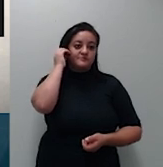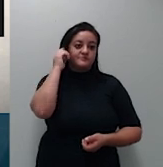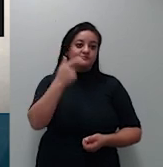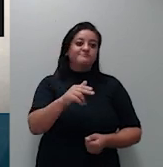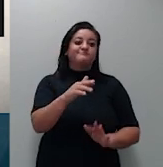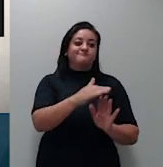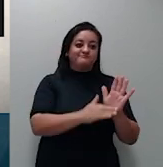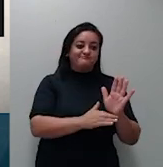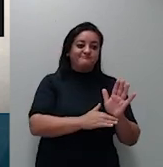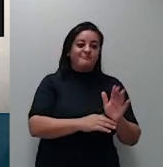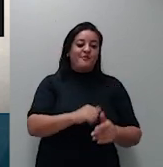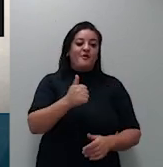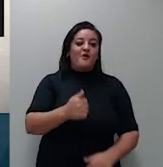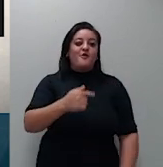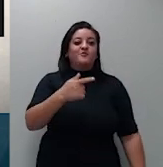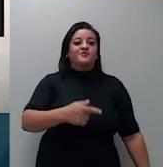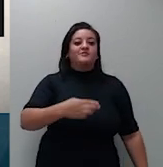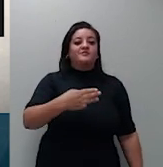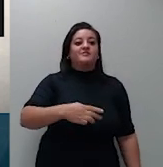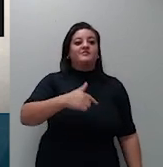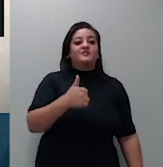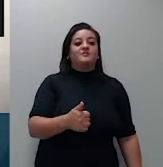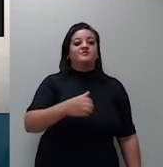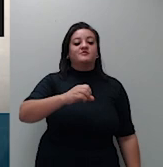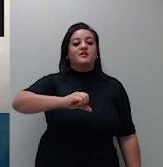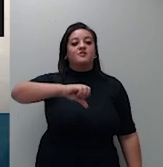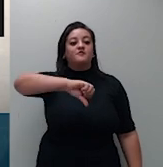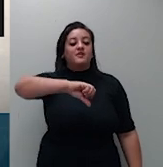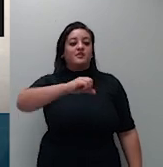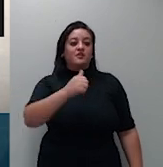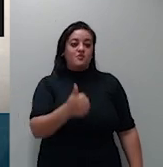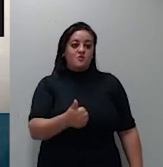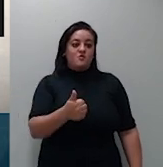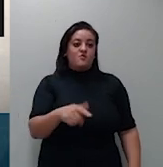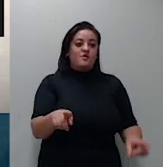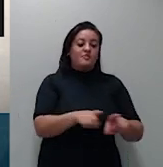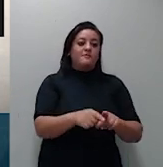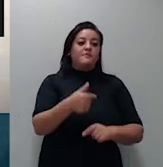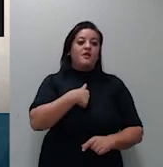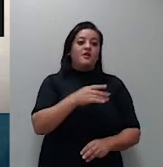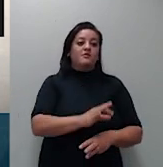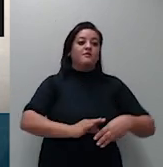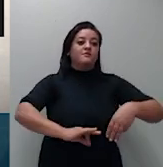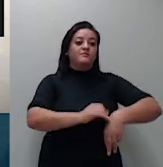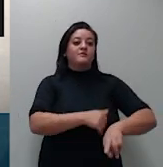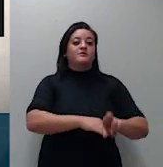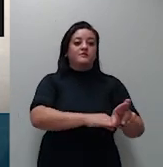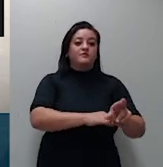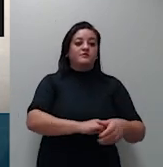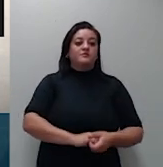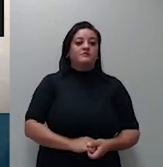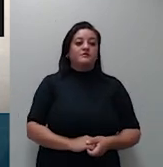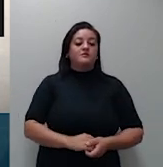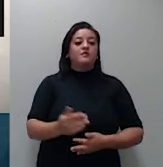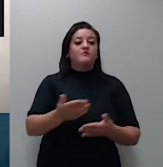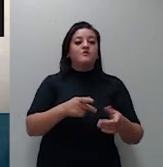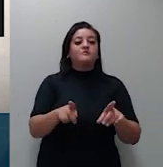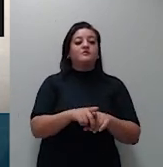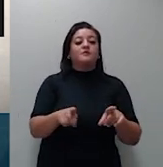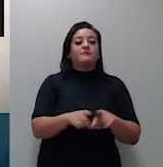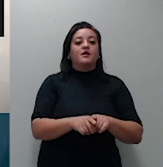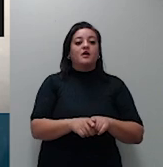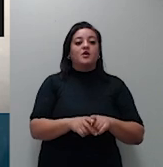um 730 e um 091 também de minha relatoria envolve aqui também a mesma